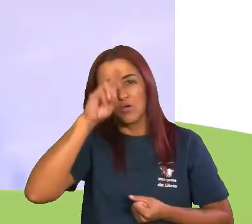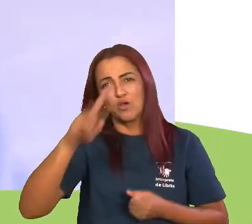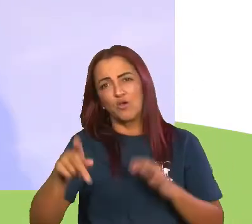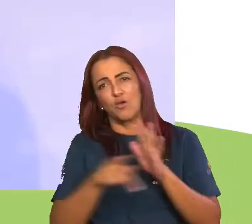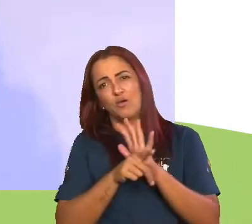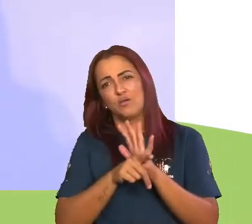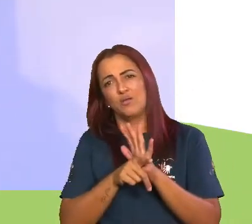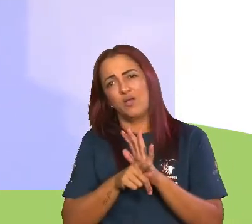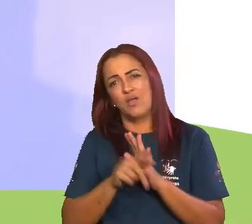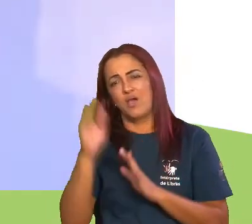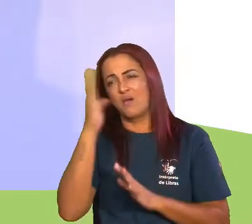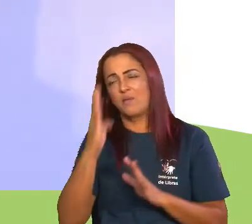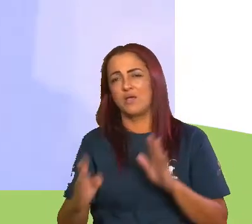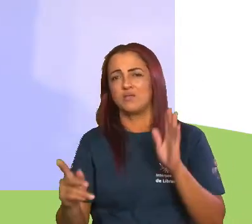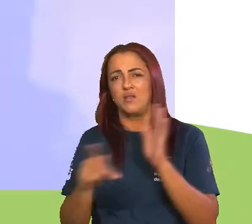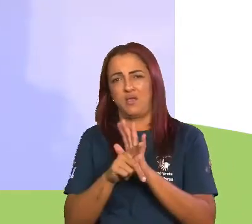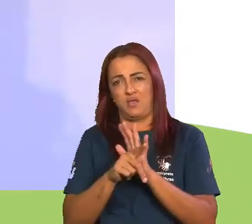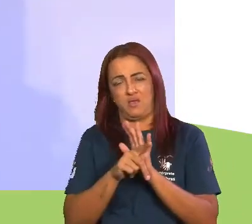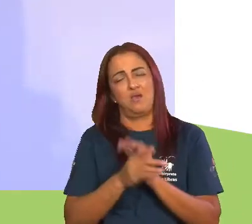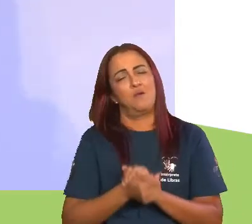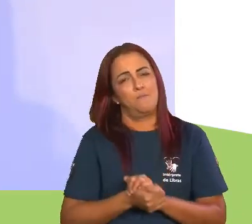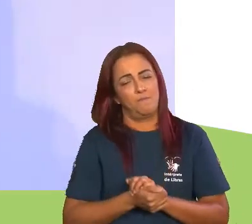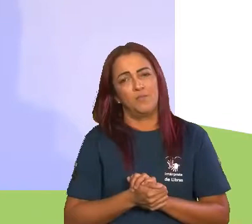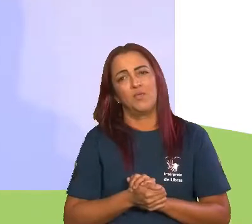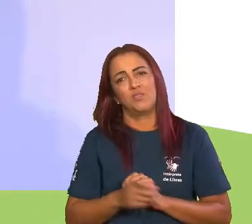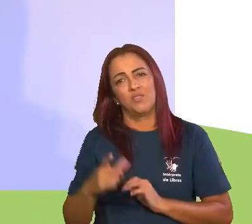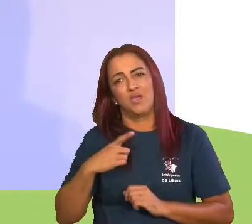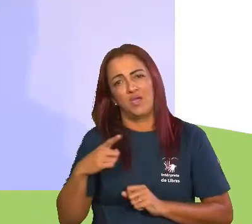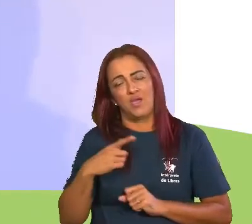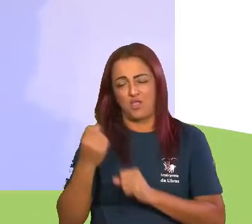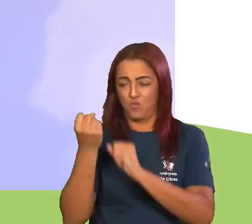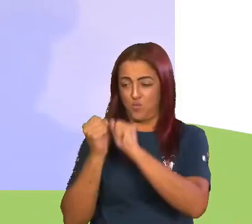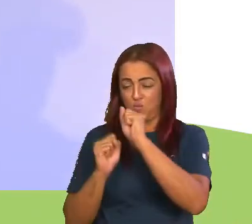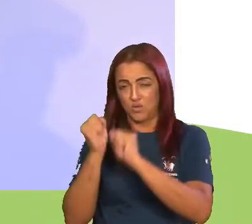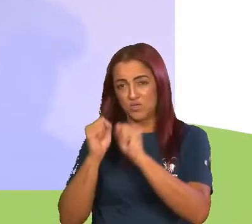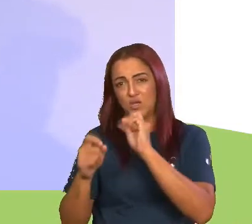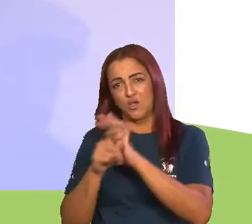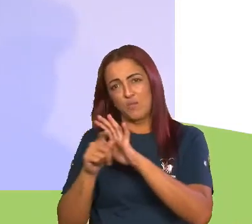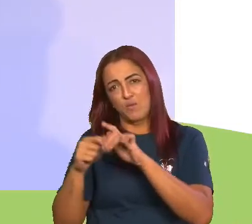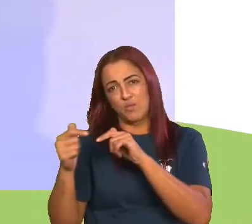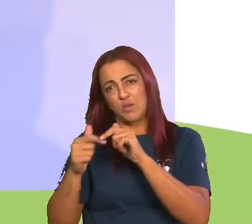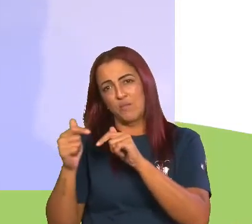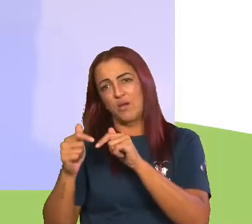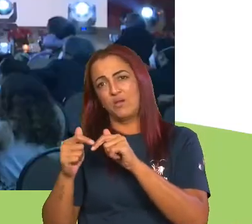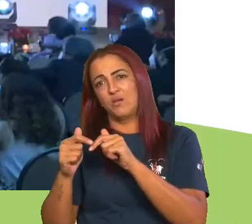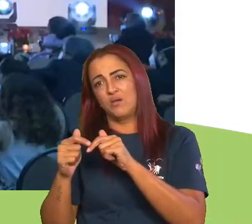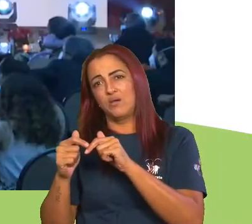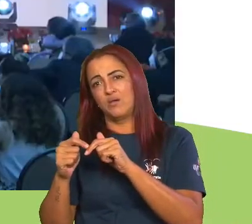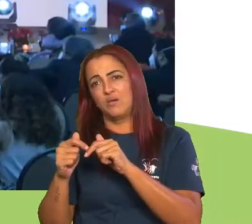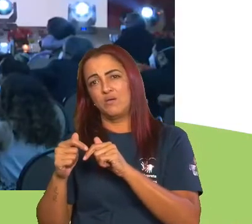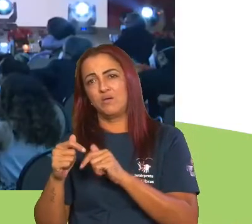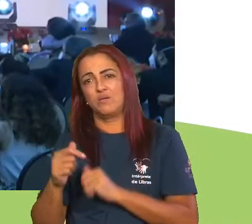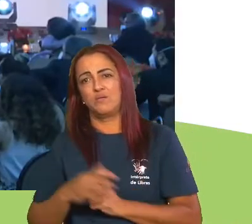muito brasileira, desde um ilustre antepassado meu. Acho que eu vou estar aqui.